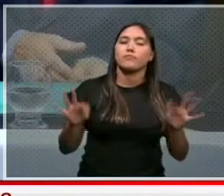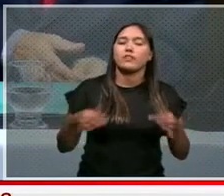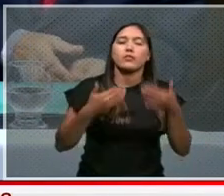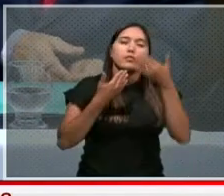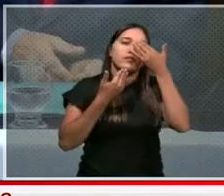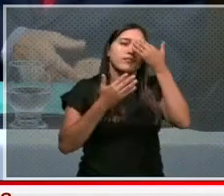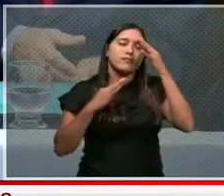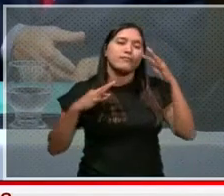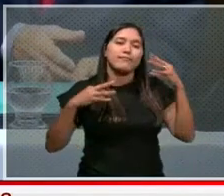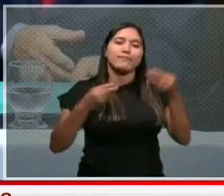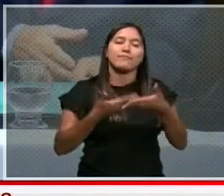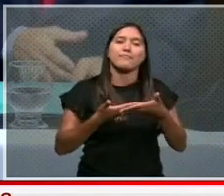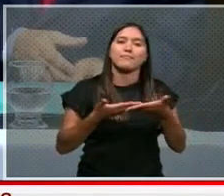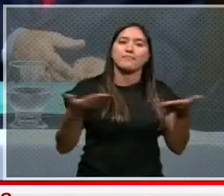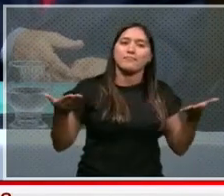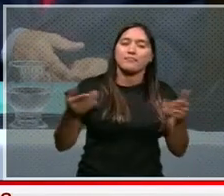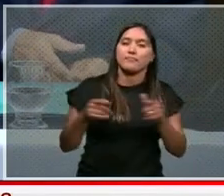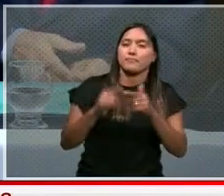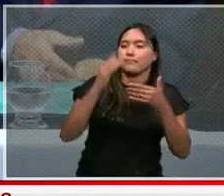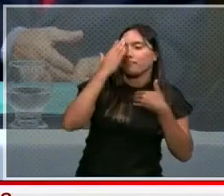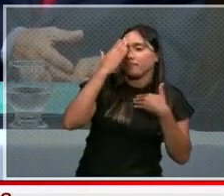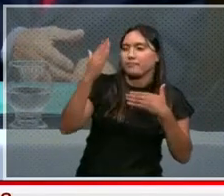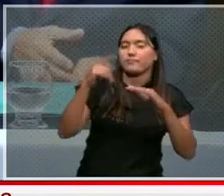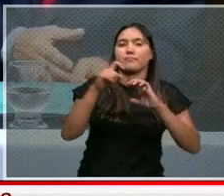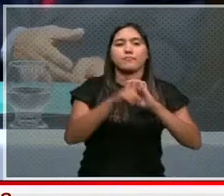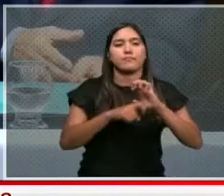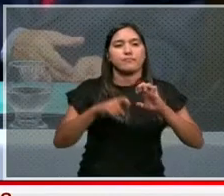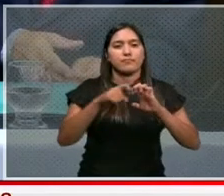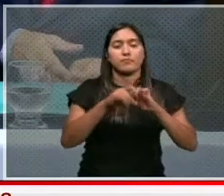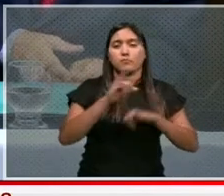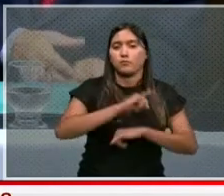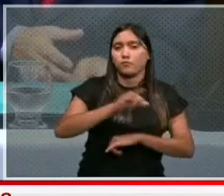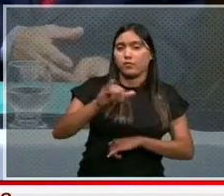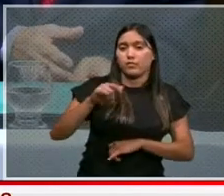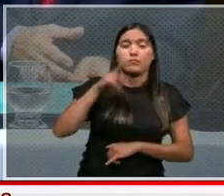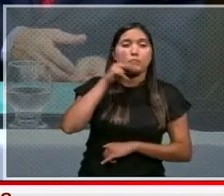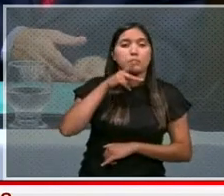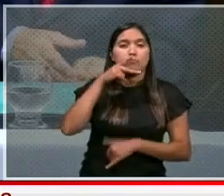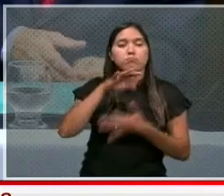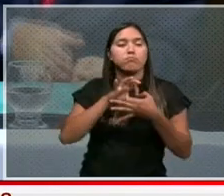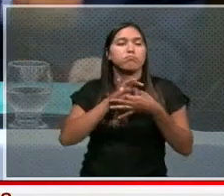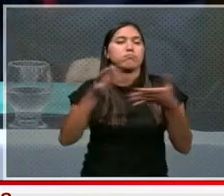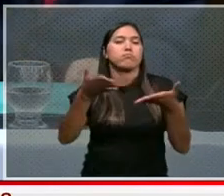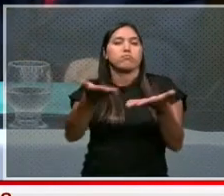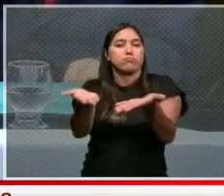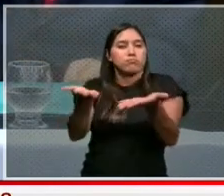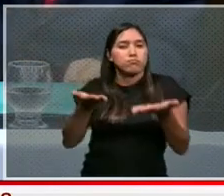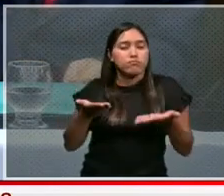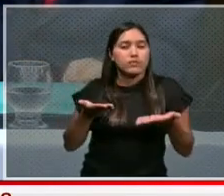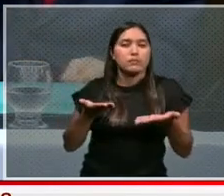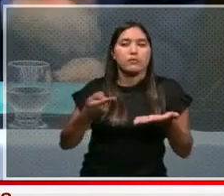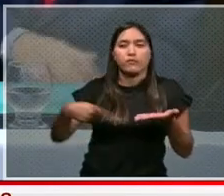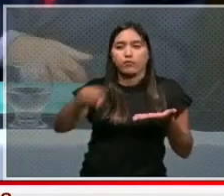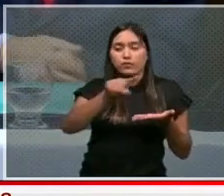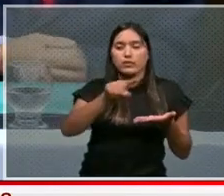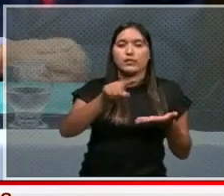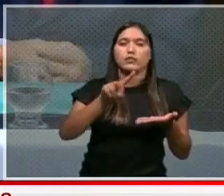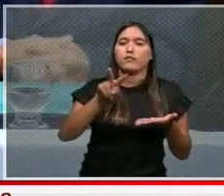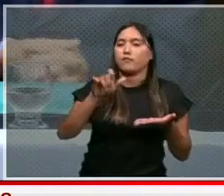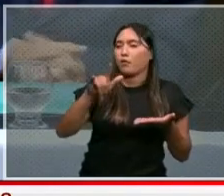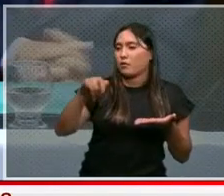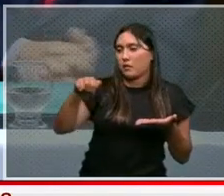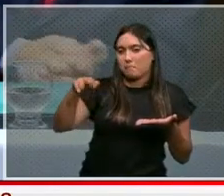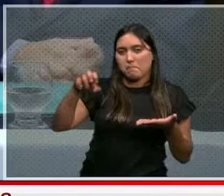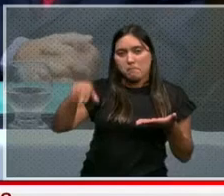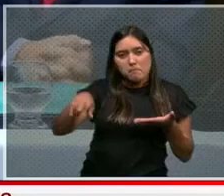agradecer a todos vocês agradecer a Embrapa dizer que o Parlamento tá de braços abertos Dr valquimário todos